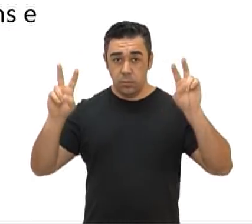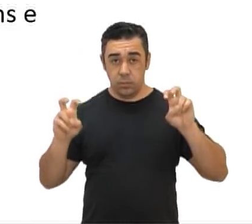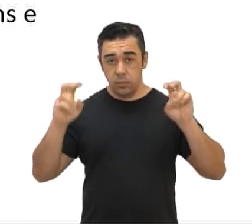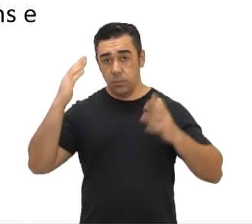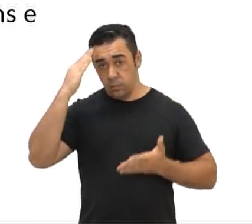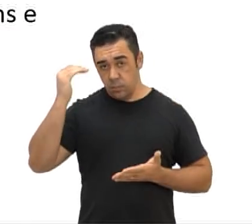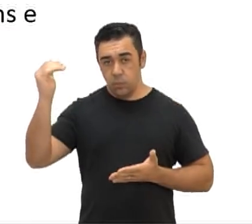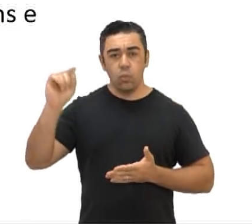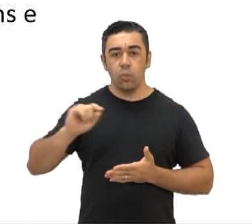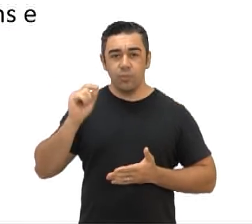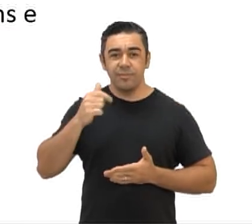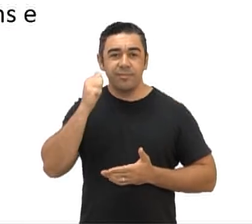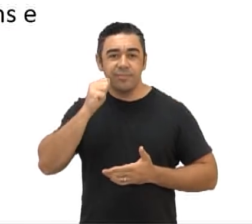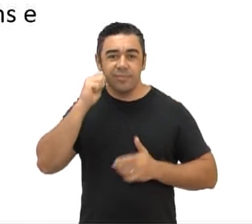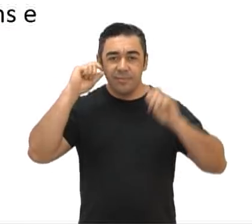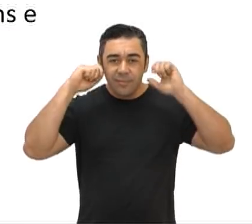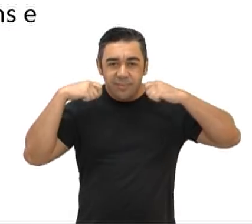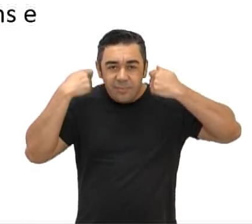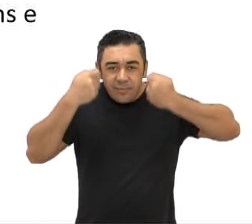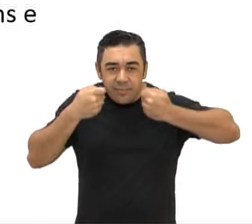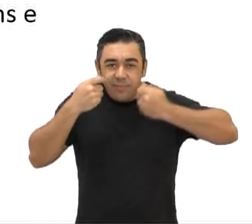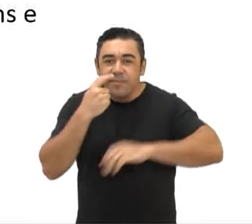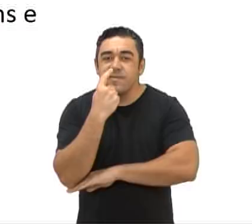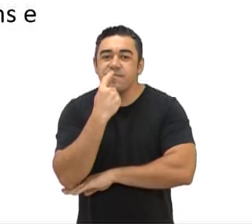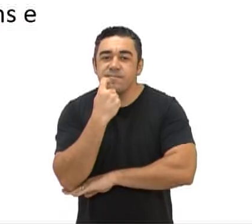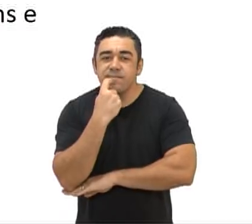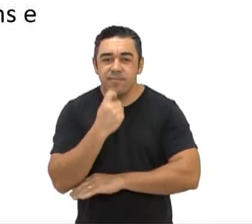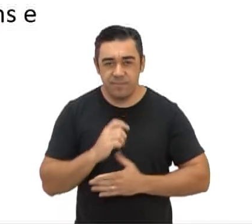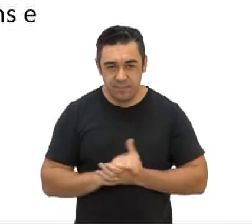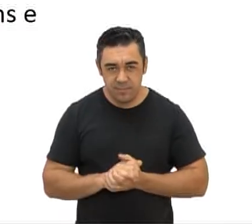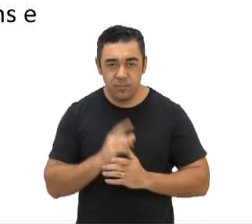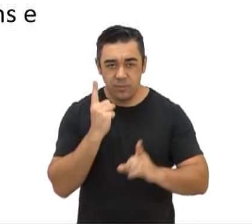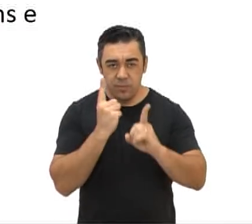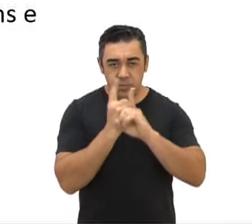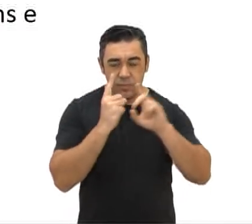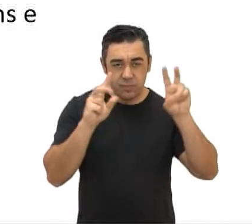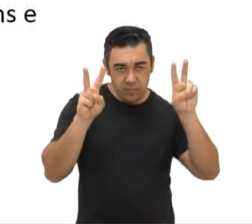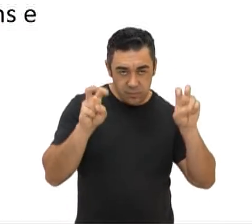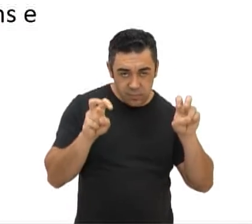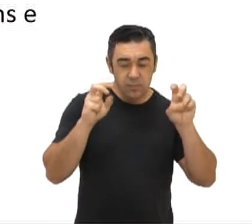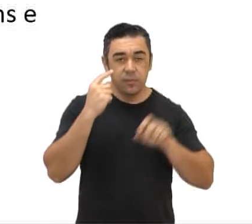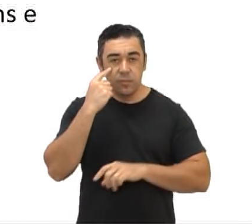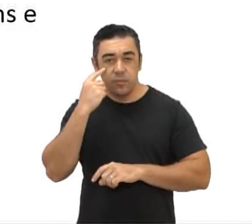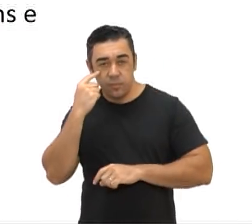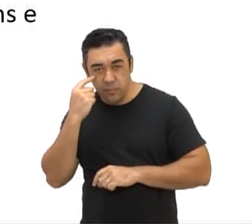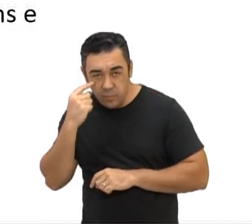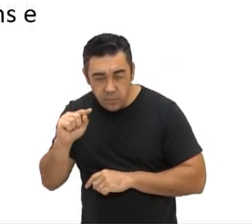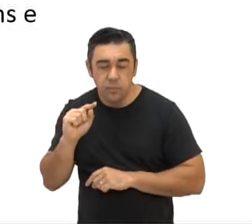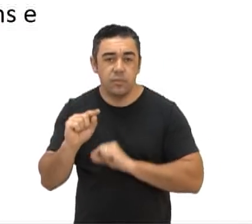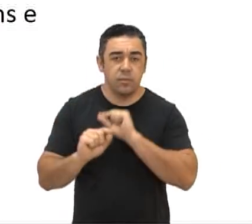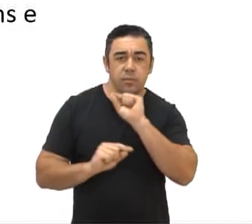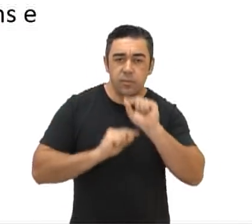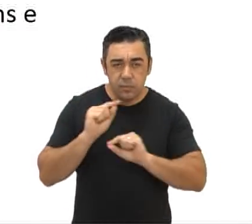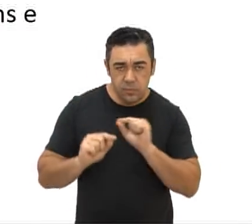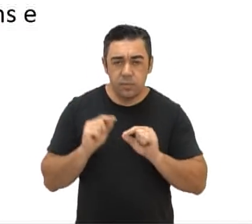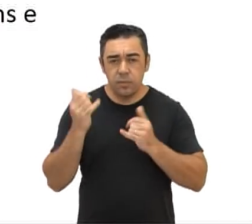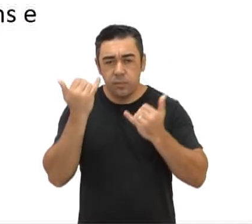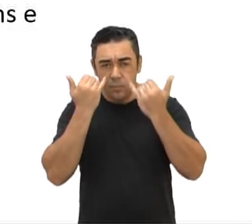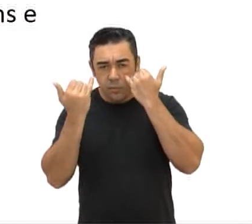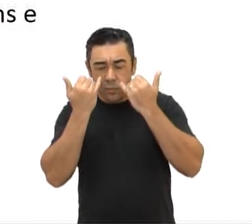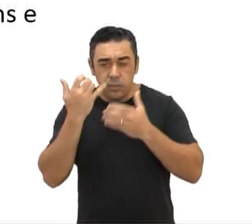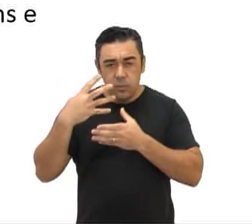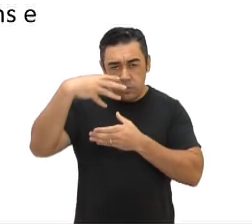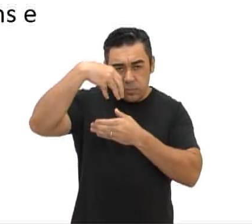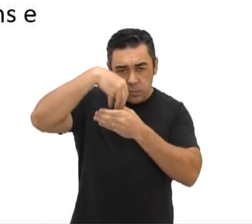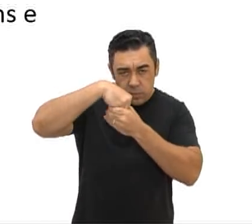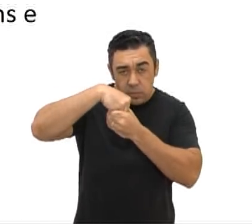Que é o conto da Chapeuzinho Vermelho, tá? Vamos identificar o tema, vamos verificar a finalidade, as informações